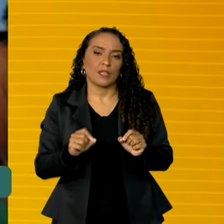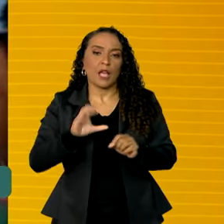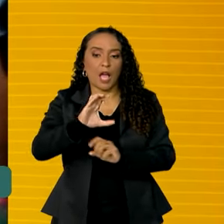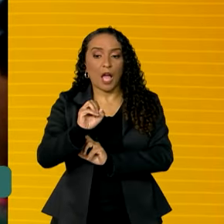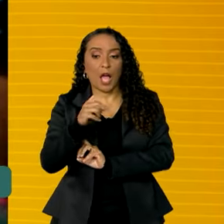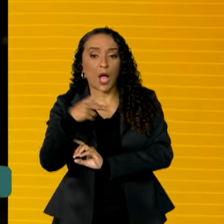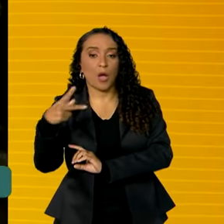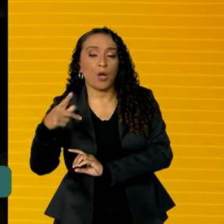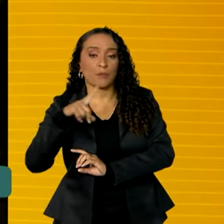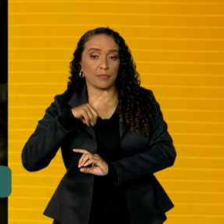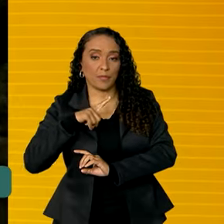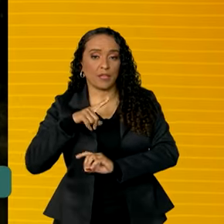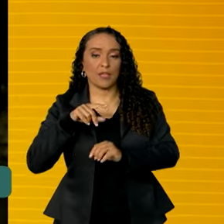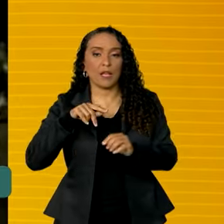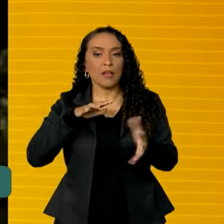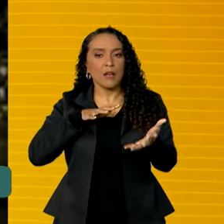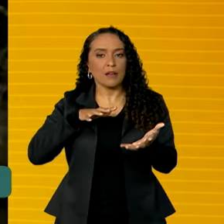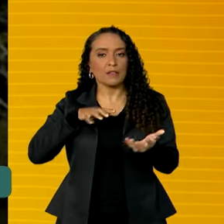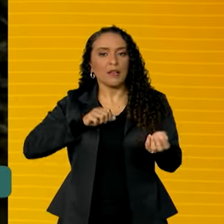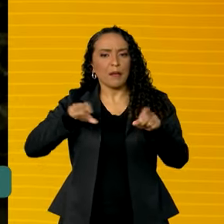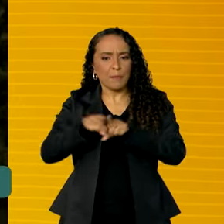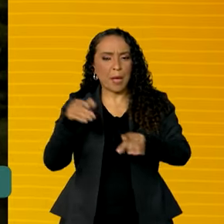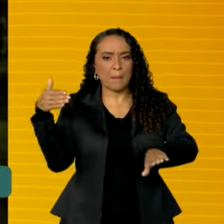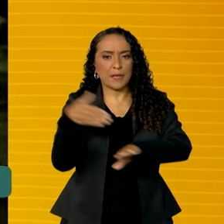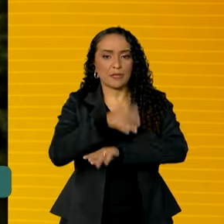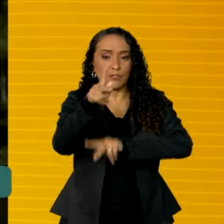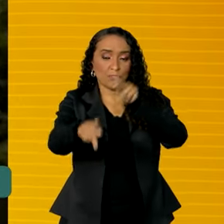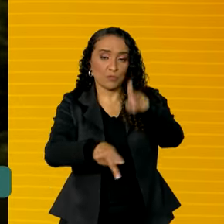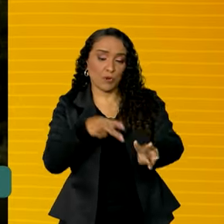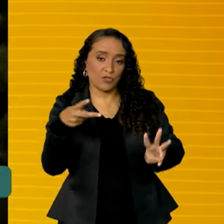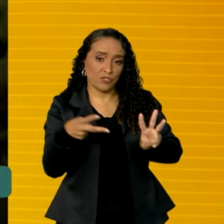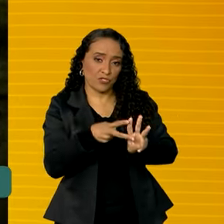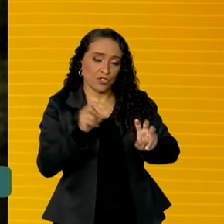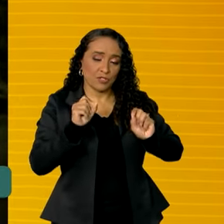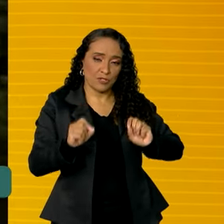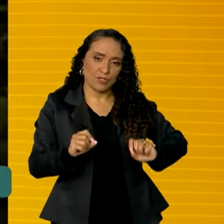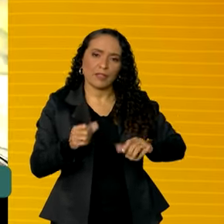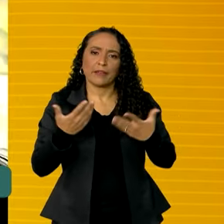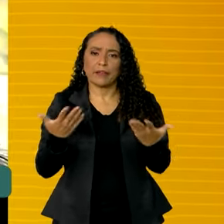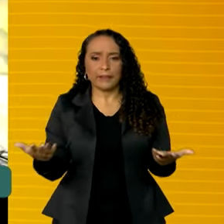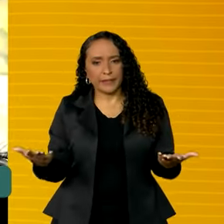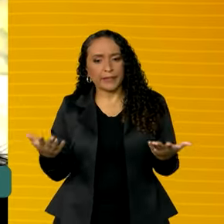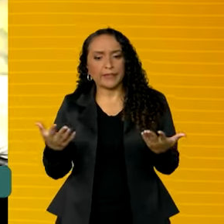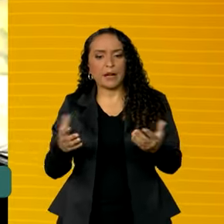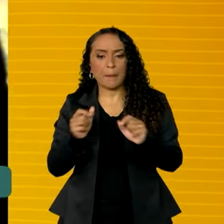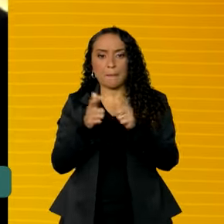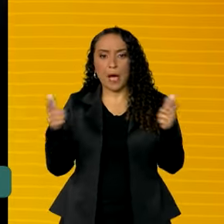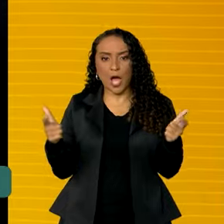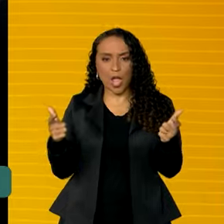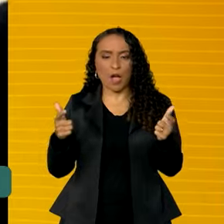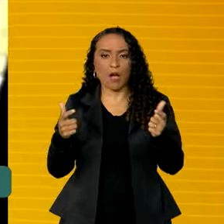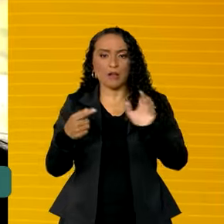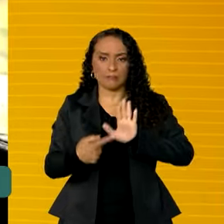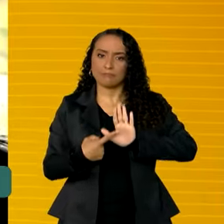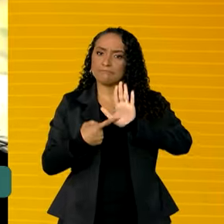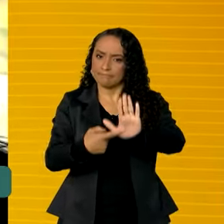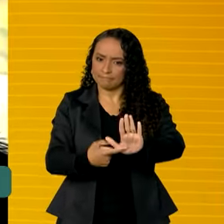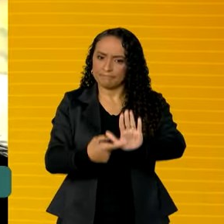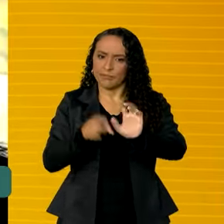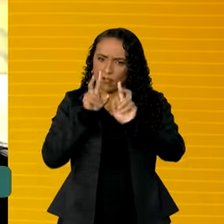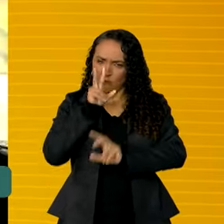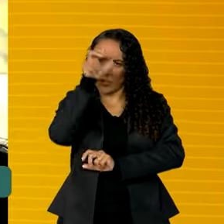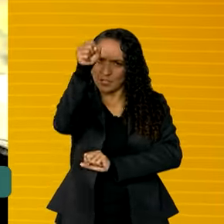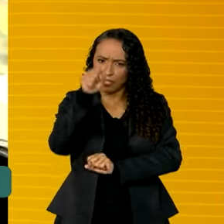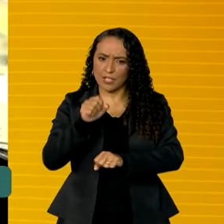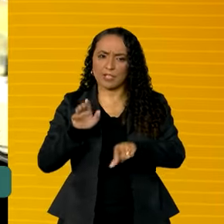COP e que o movimento, a participação dos povos indígenas tem feito maior incidência, tem